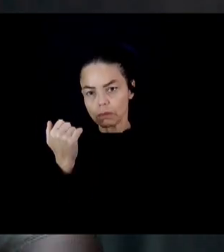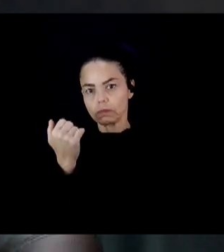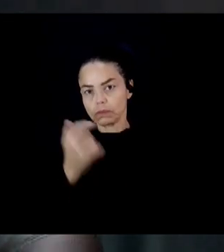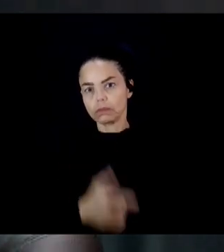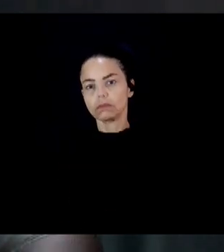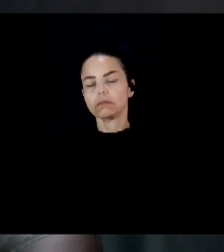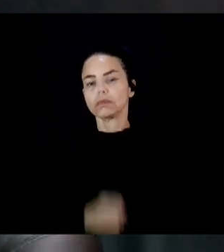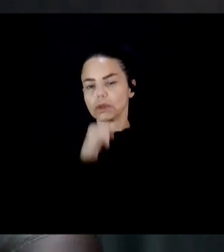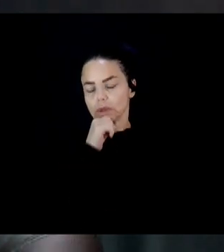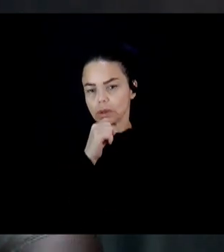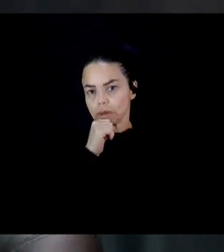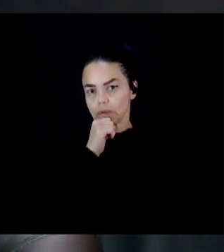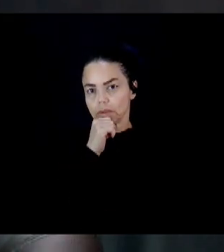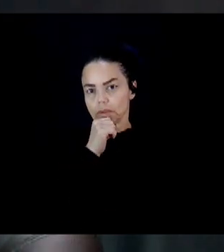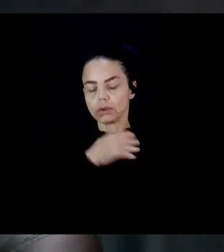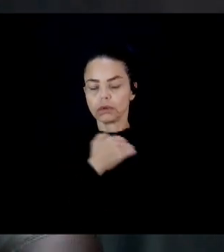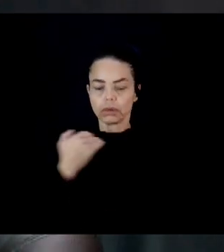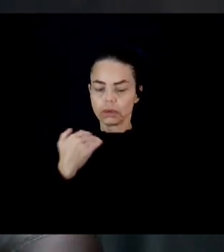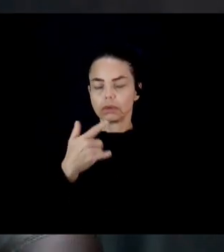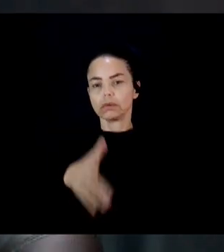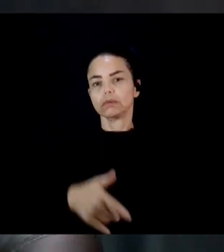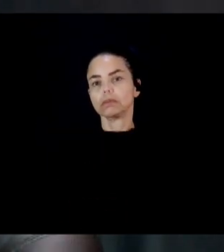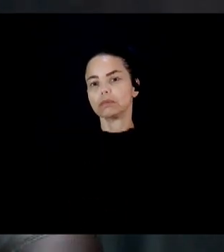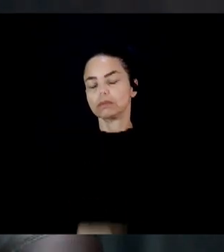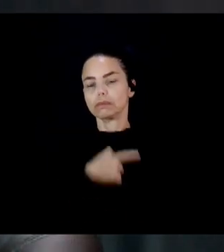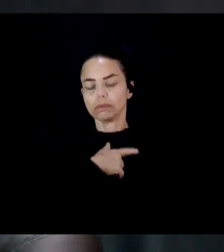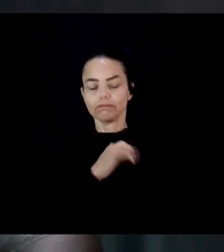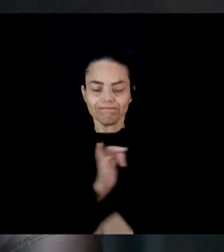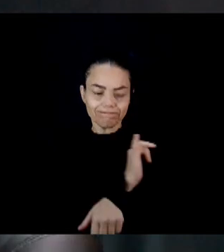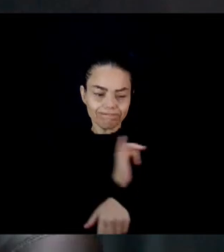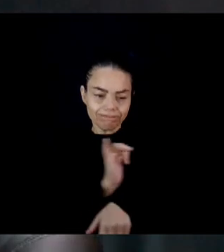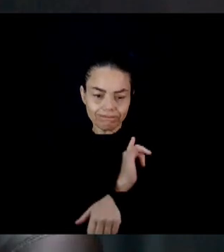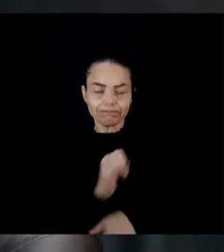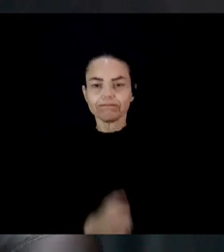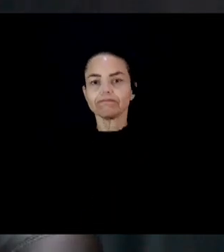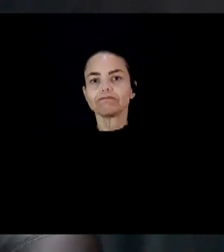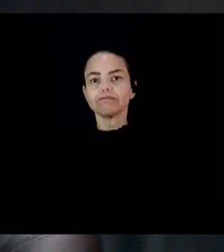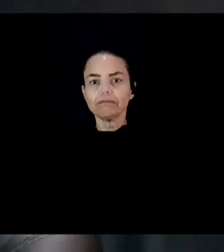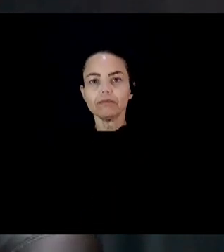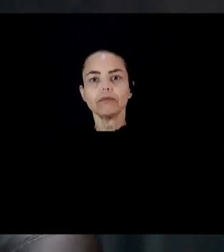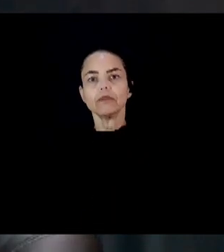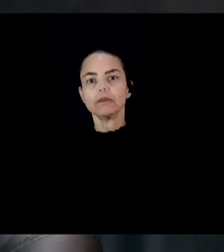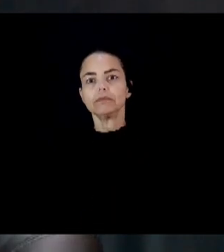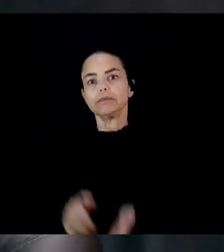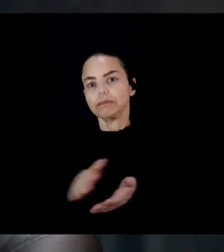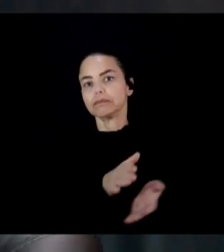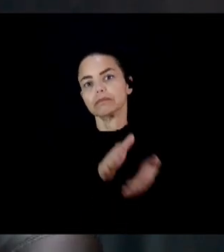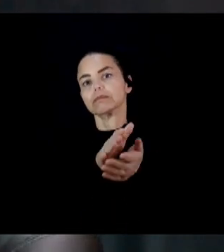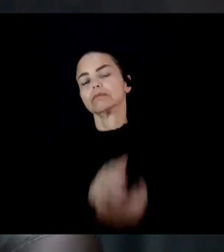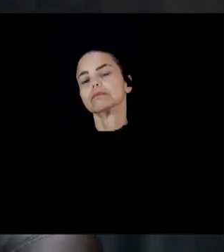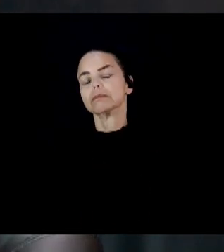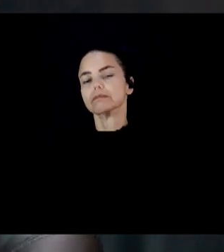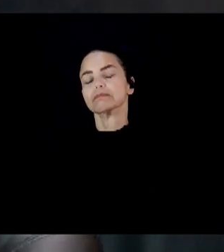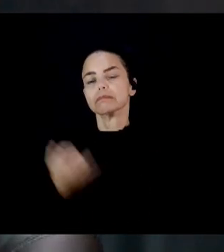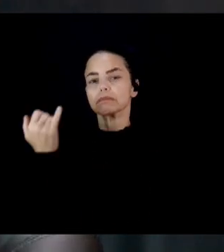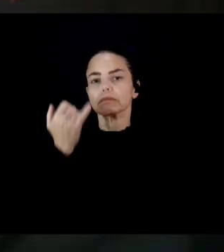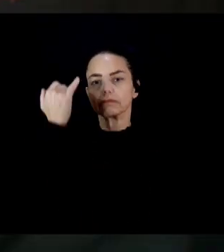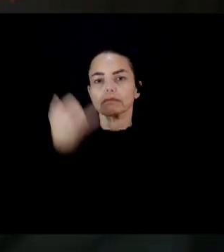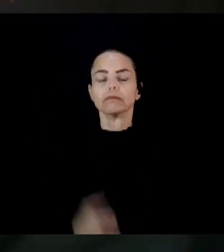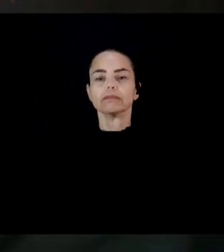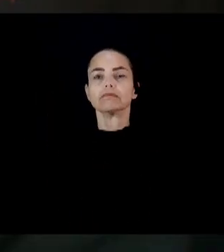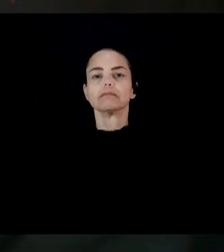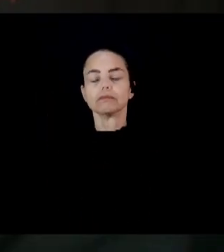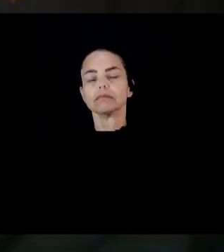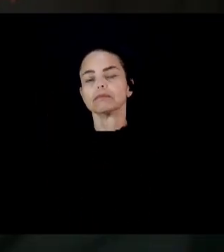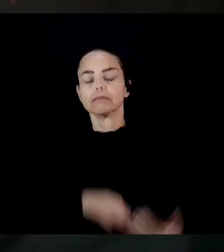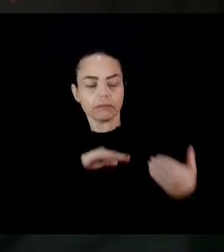velhice, é a morte, a gente cria instrumentos, né, nesse caminho. Então, é extremamente importante. Olha, gente, de acordo